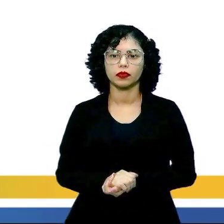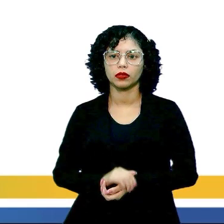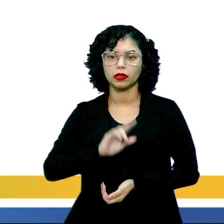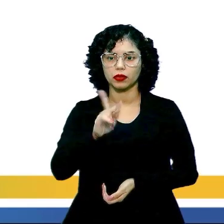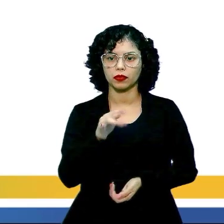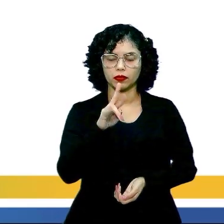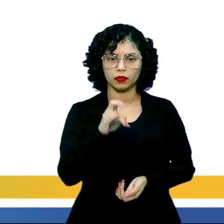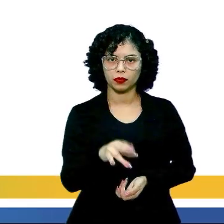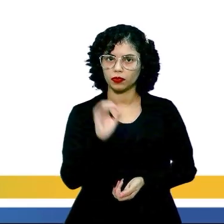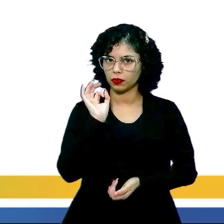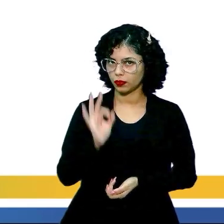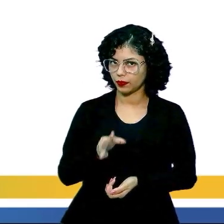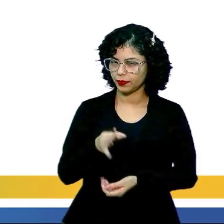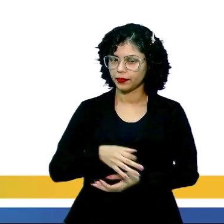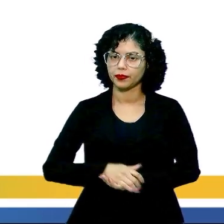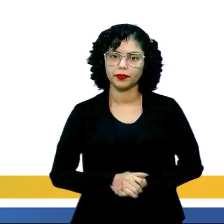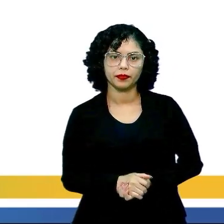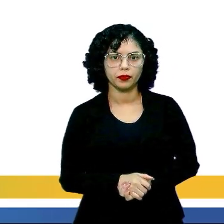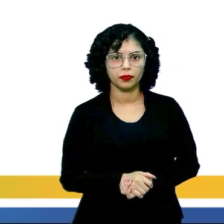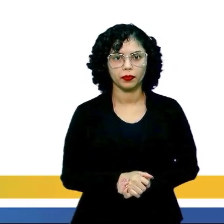de hidrogênio, certo?